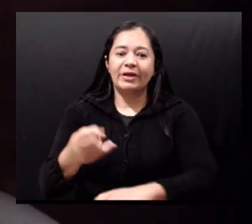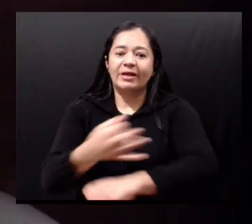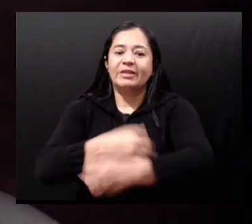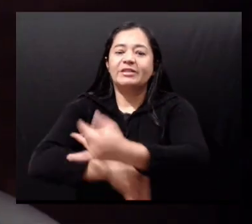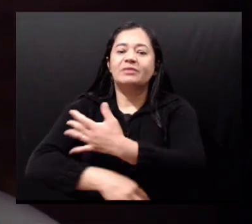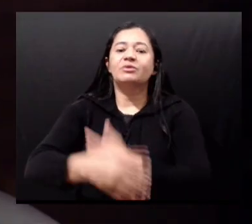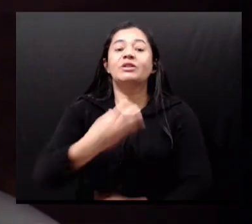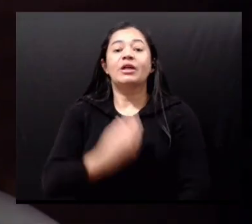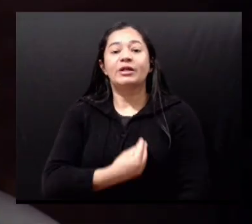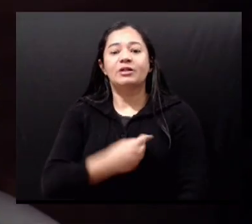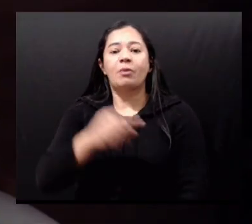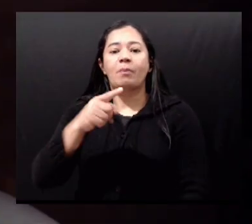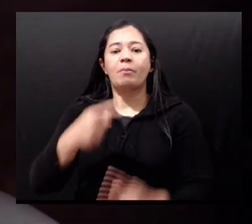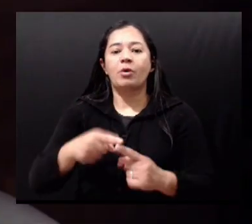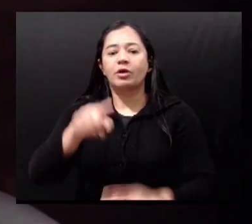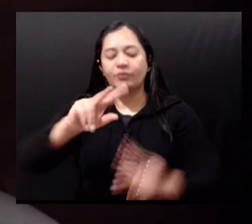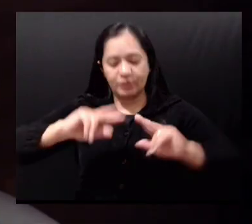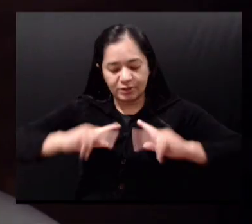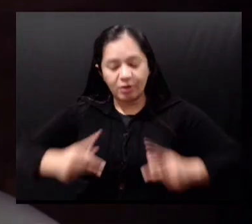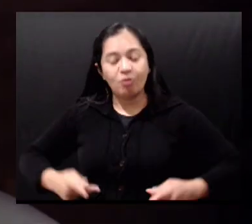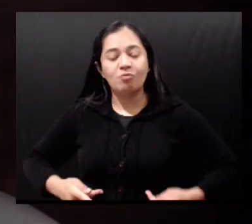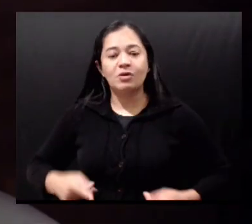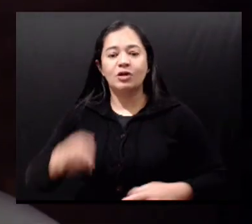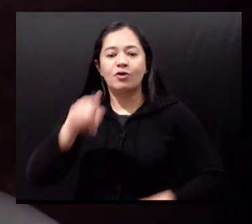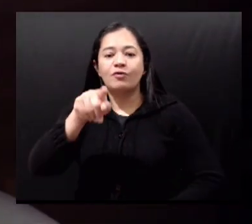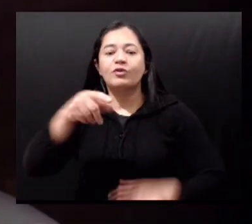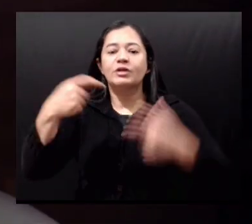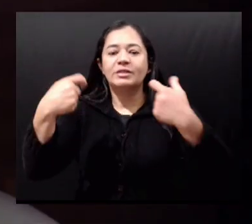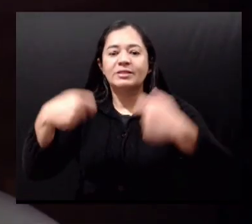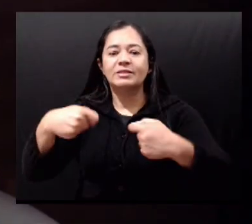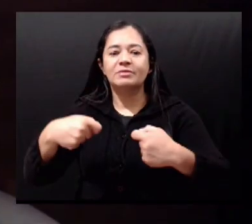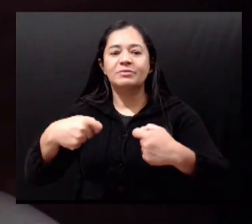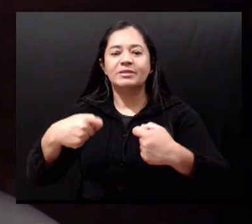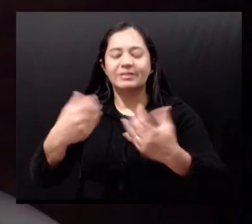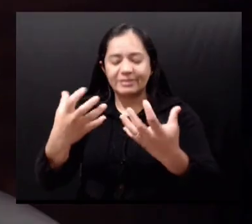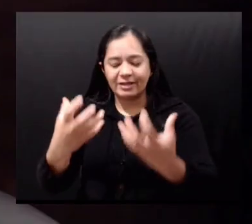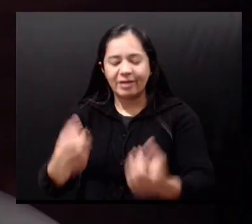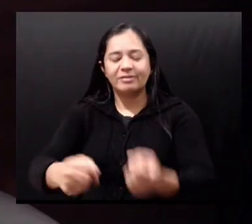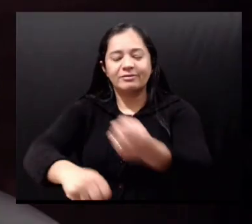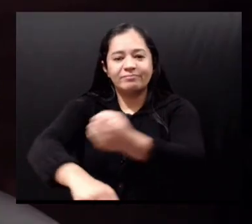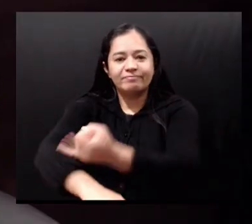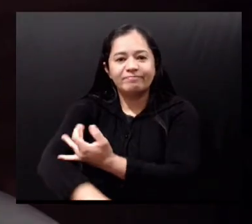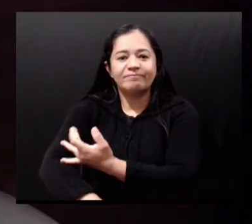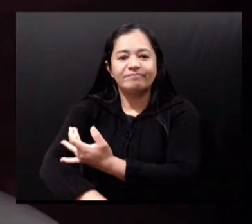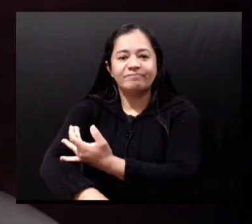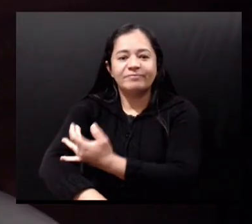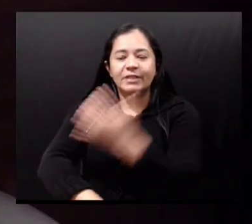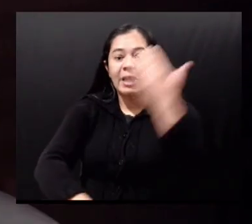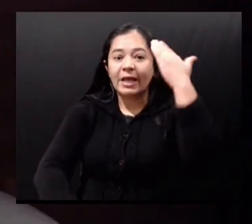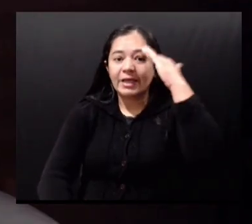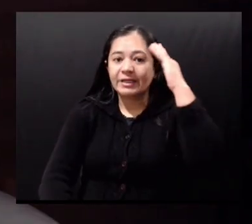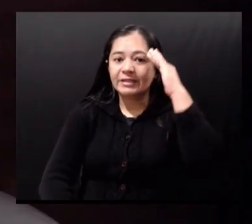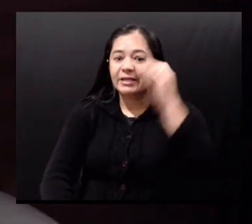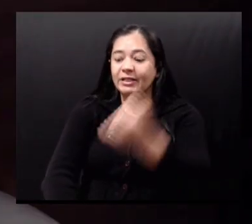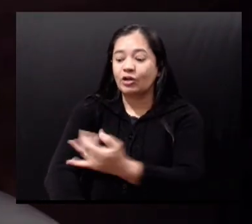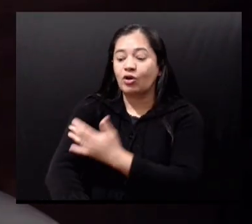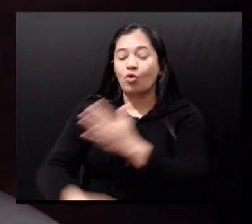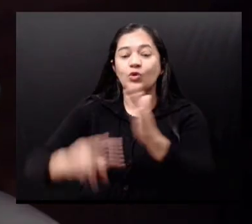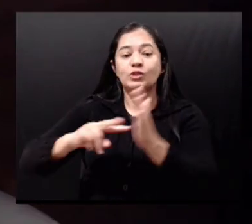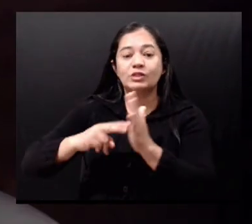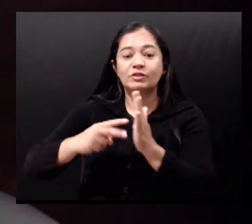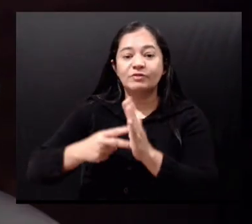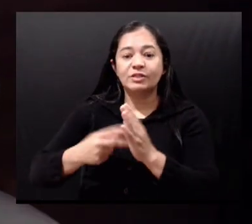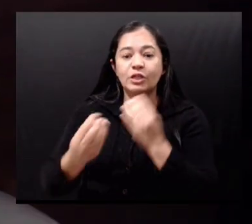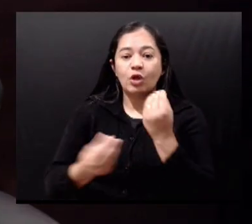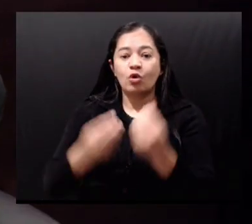humano. Então, você Exatamente. precisa receber essas emoções, entender o que elas estão falando, como você reage